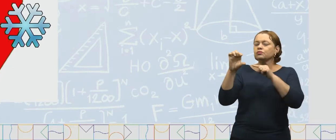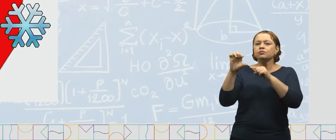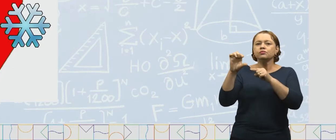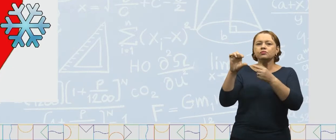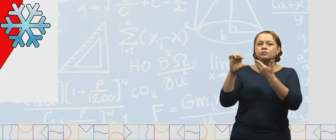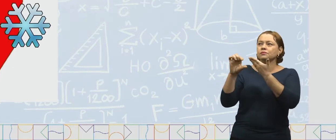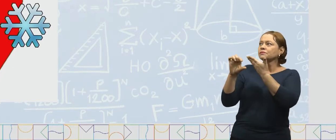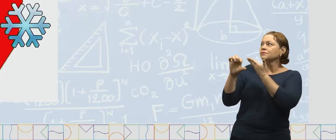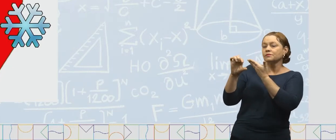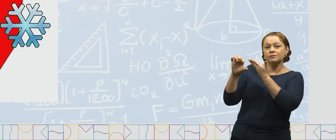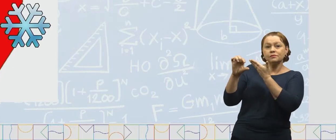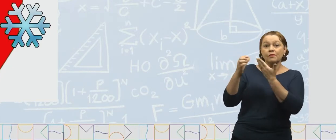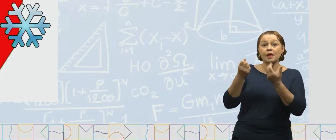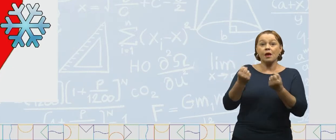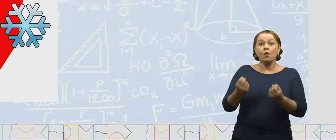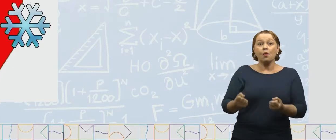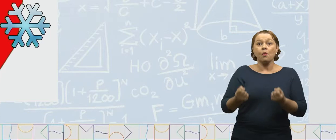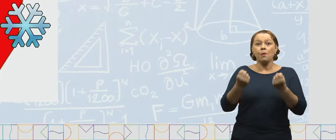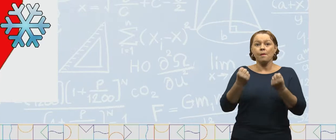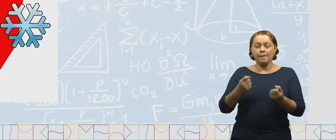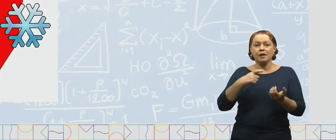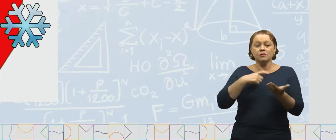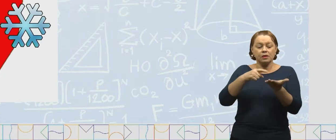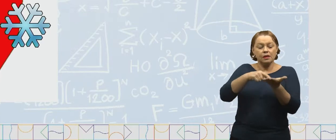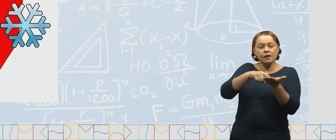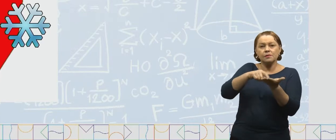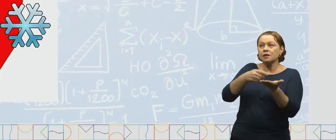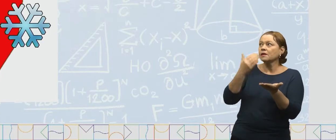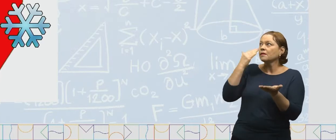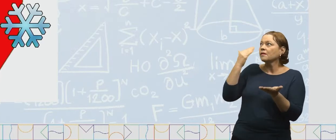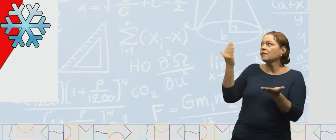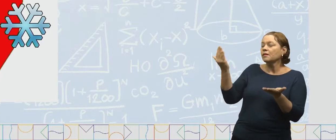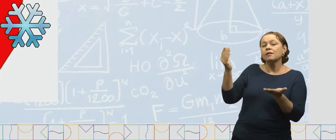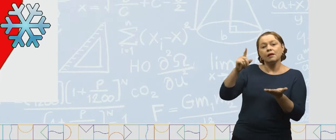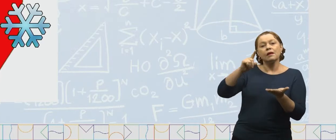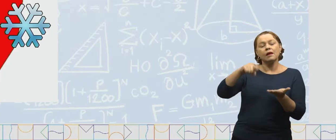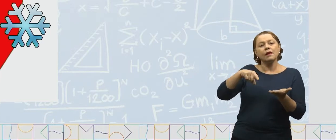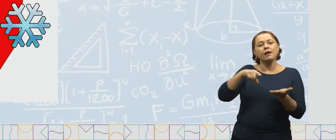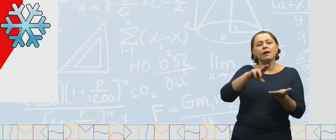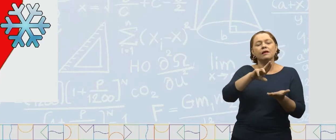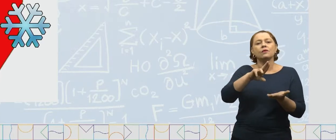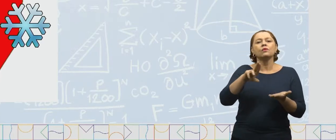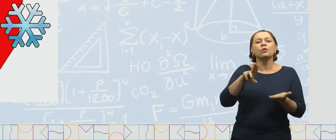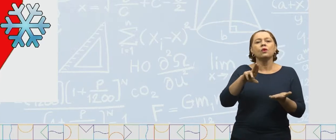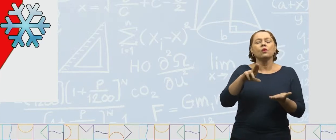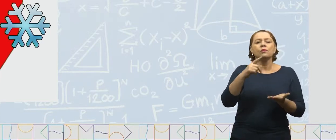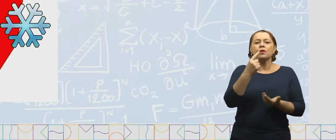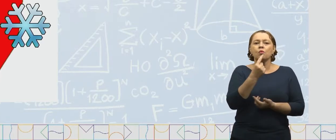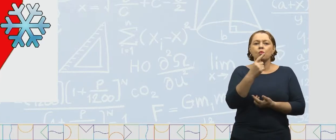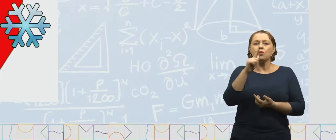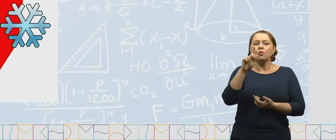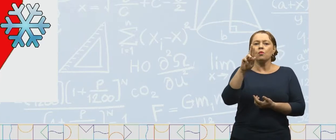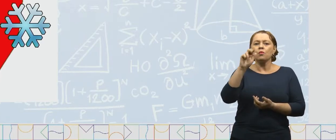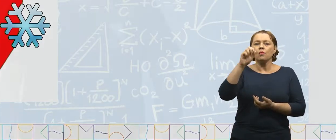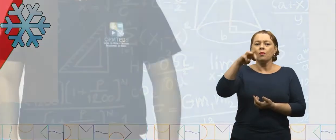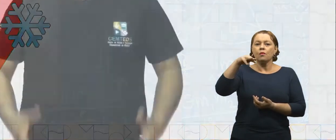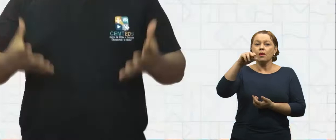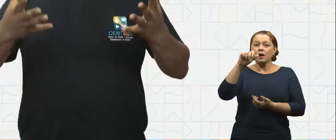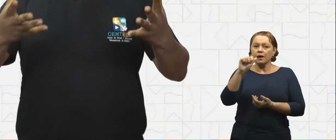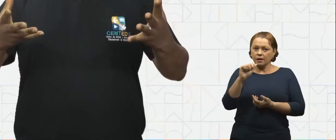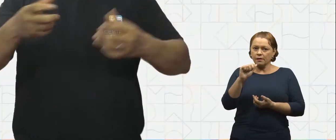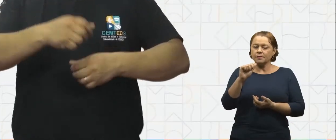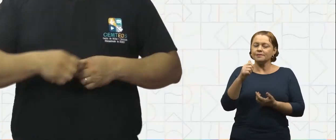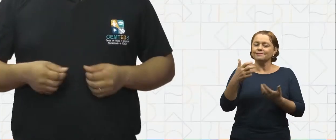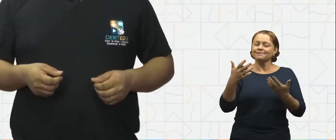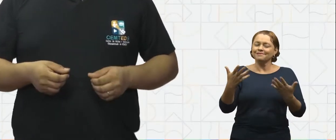e este peso que temos na mão é o que chamamos de uma grama.